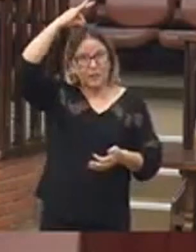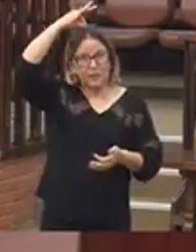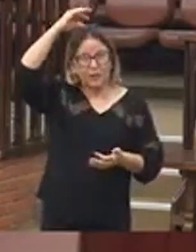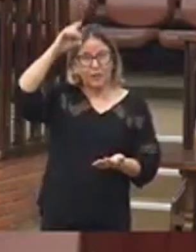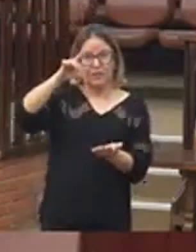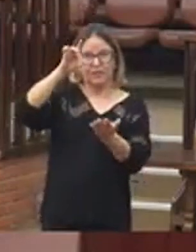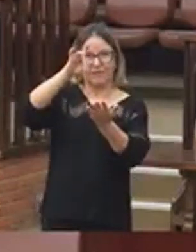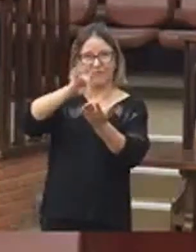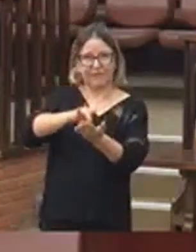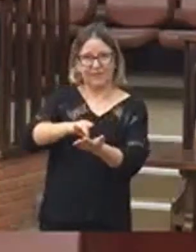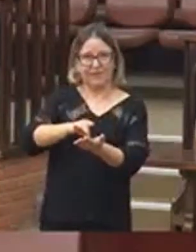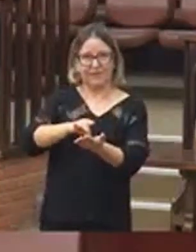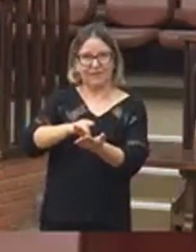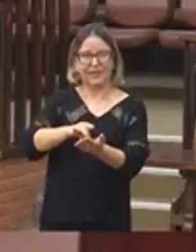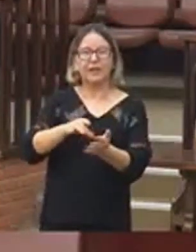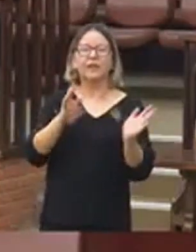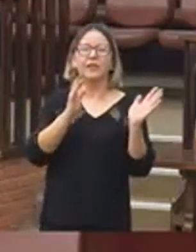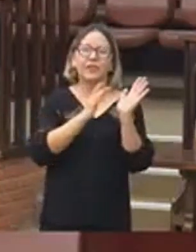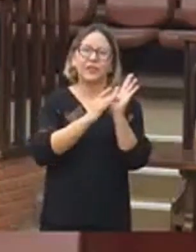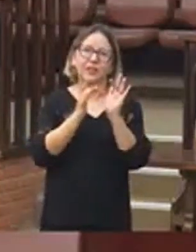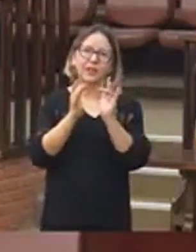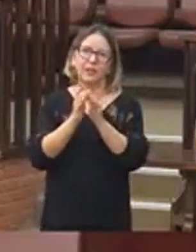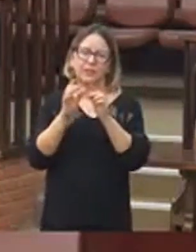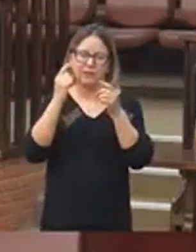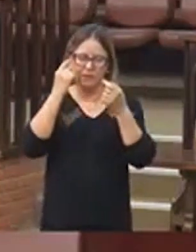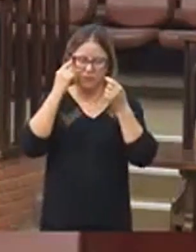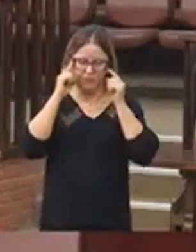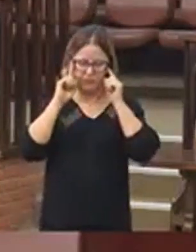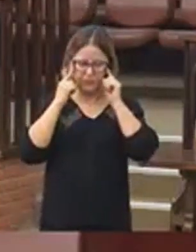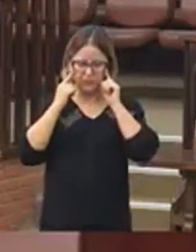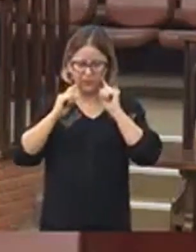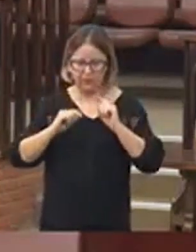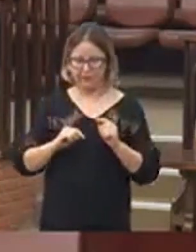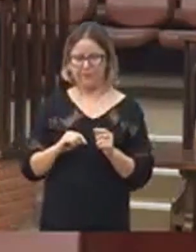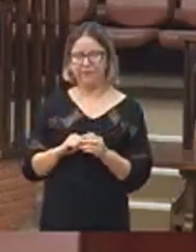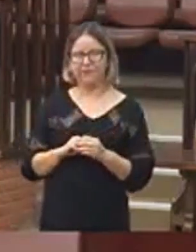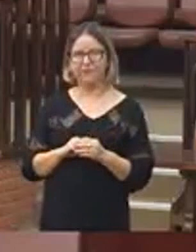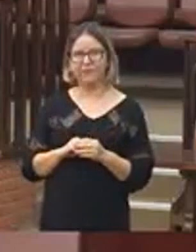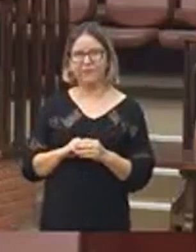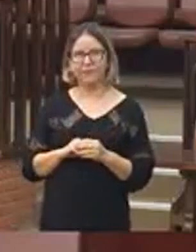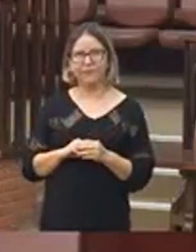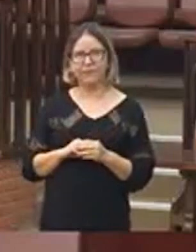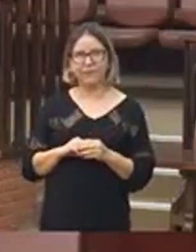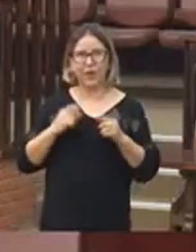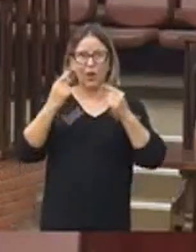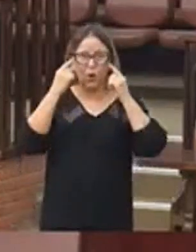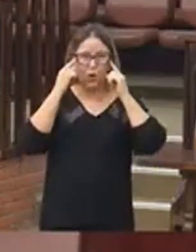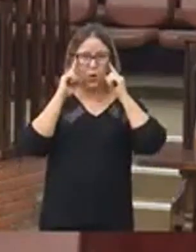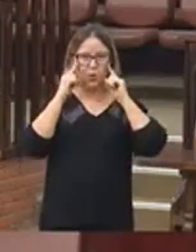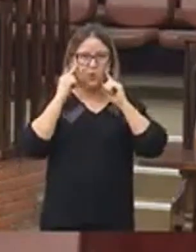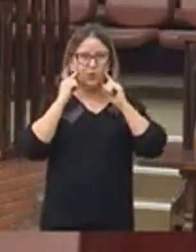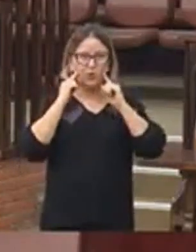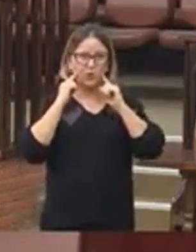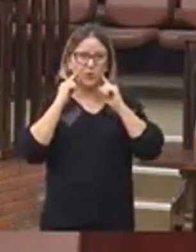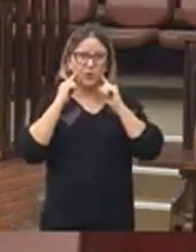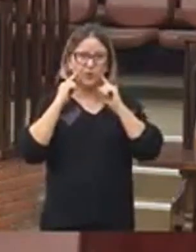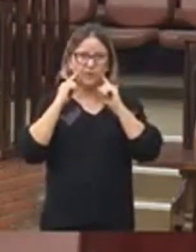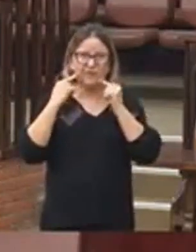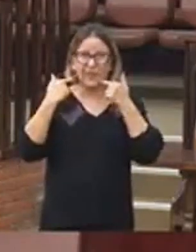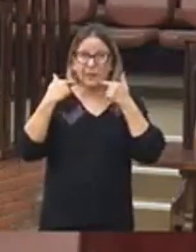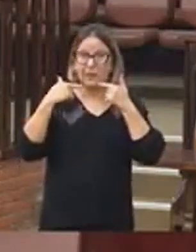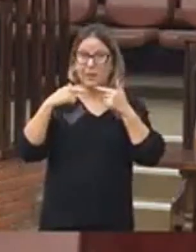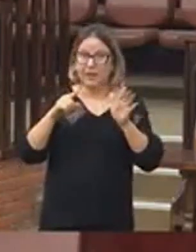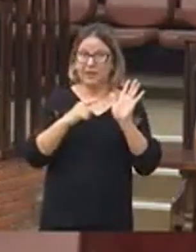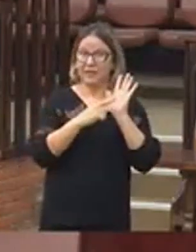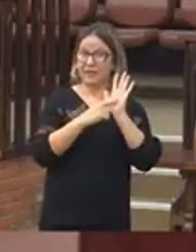Jesus chorou. O choro é uma linguagem muito